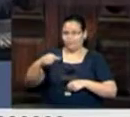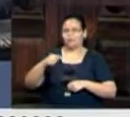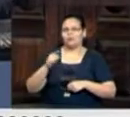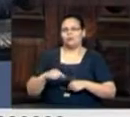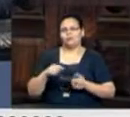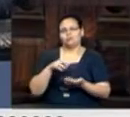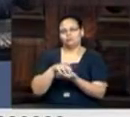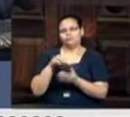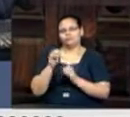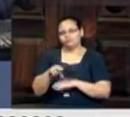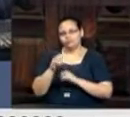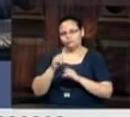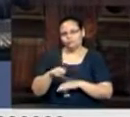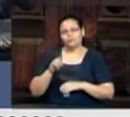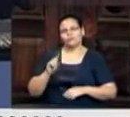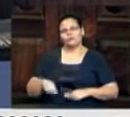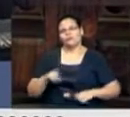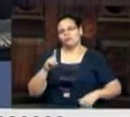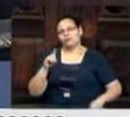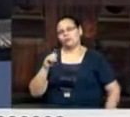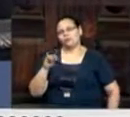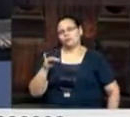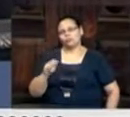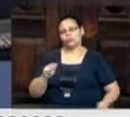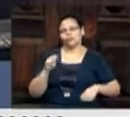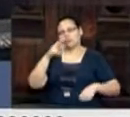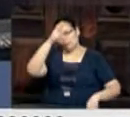Educação e a Defensoria Pública do Estado